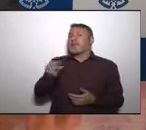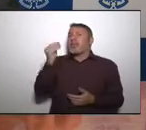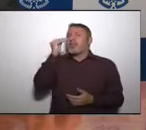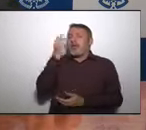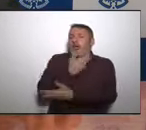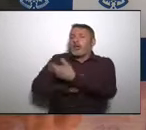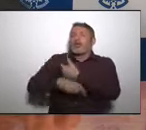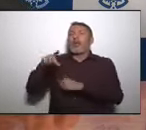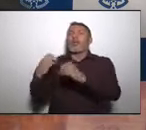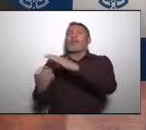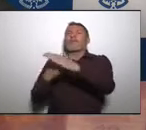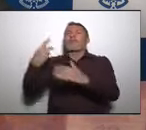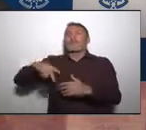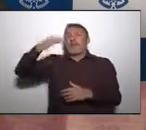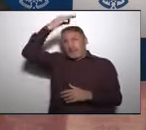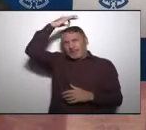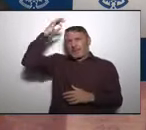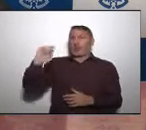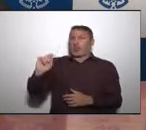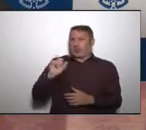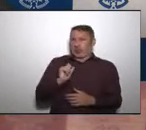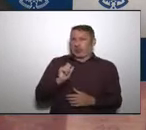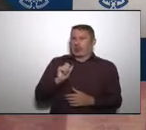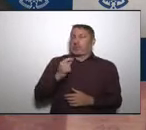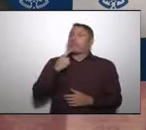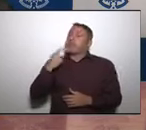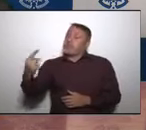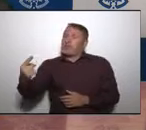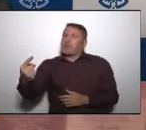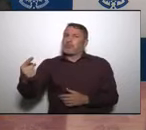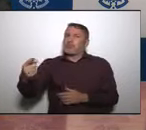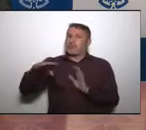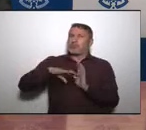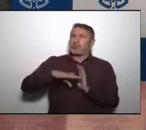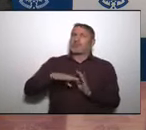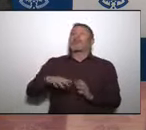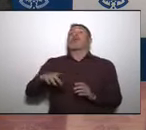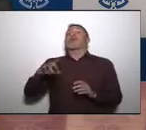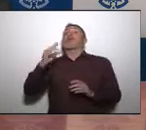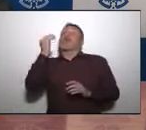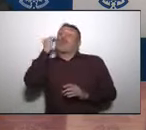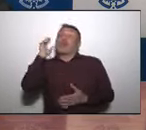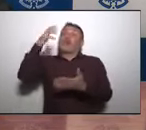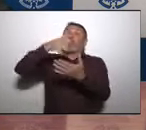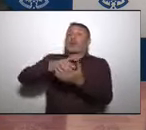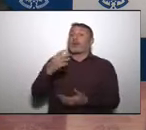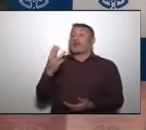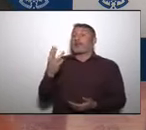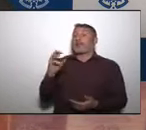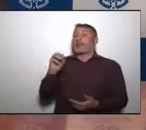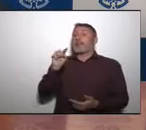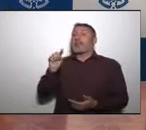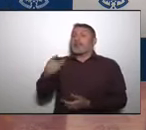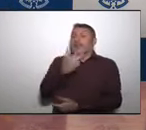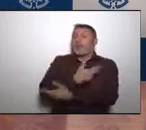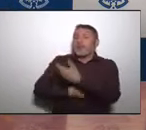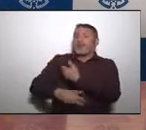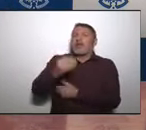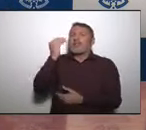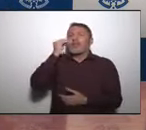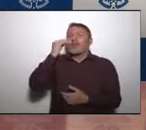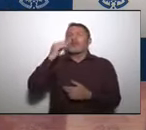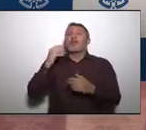essa semana, e estamos tentando comprar 30 mil testes de uma empresa do Paraná, que talvez dê certo, tá certo? Então, nós estamos buscando